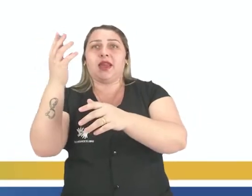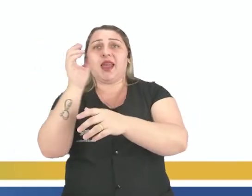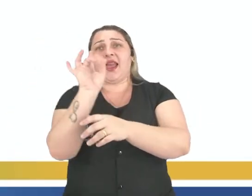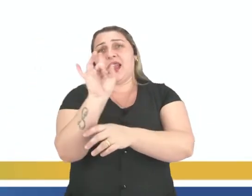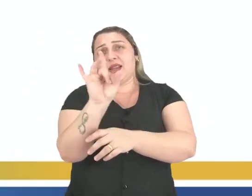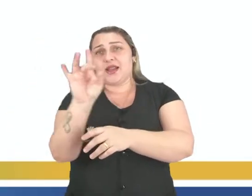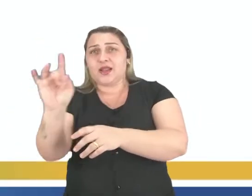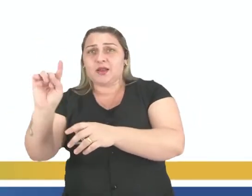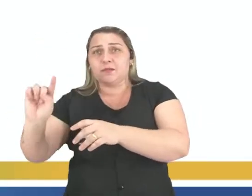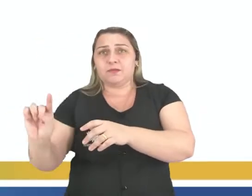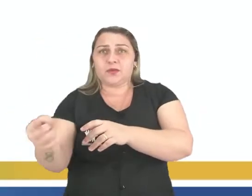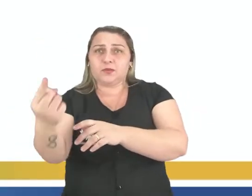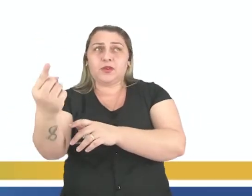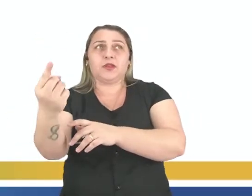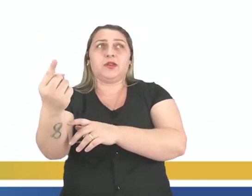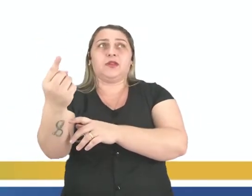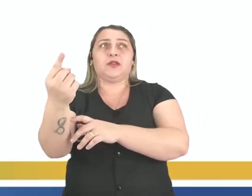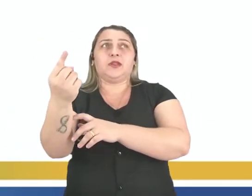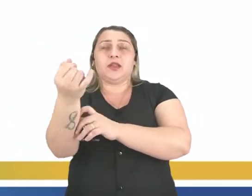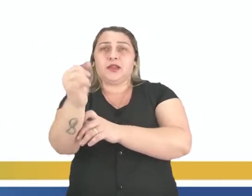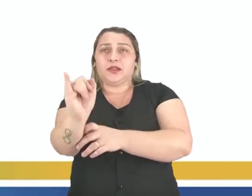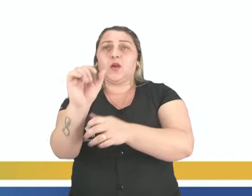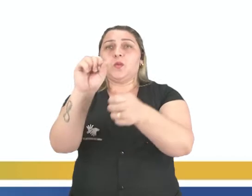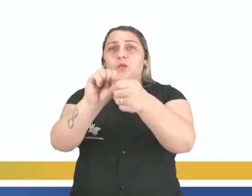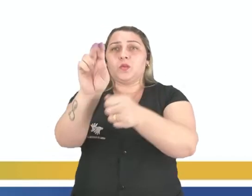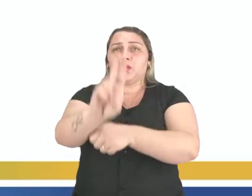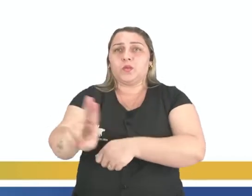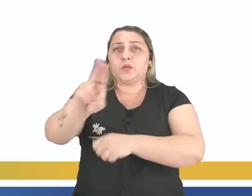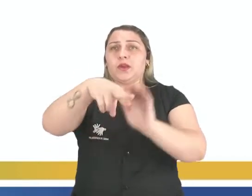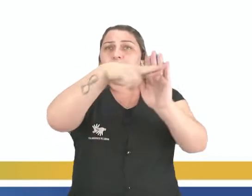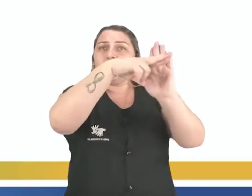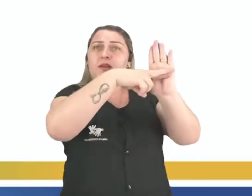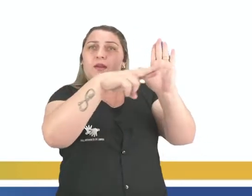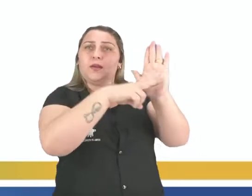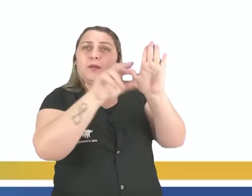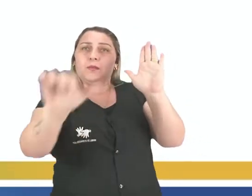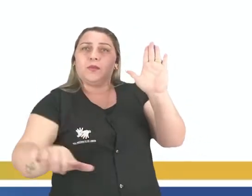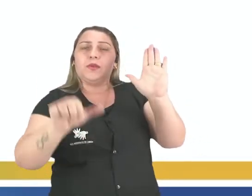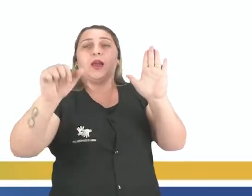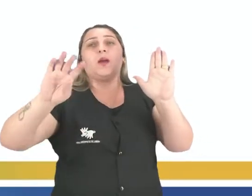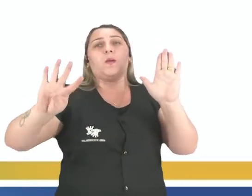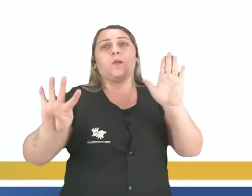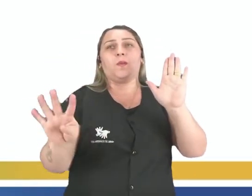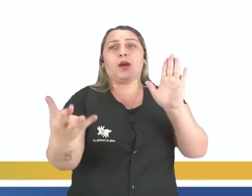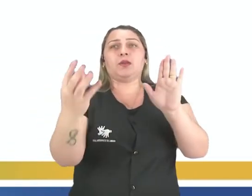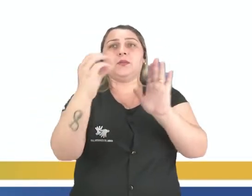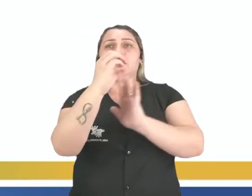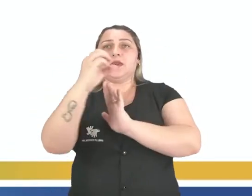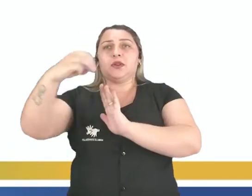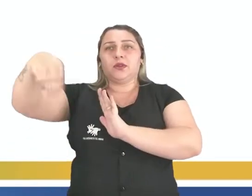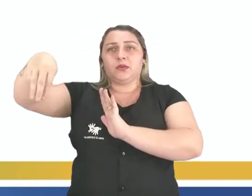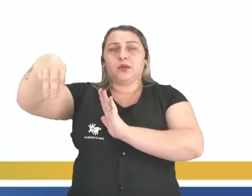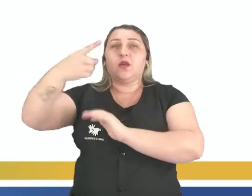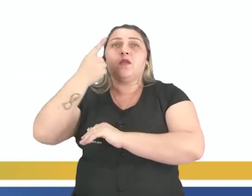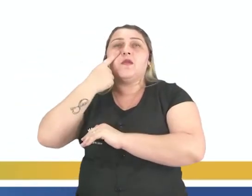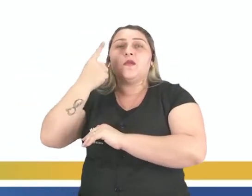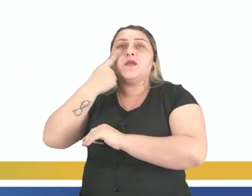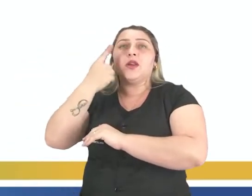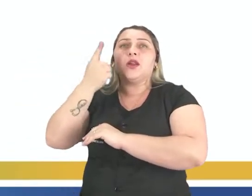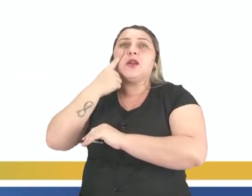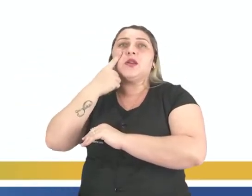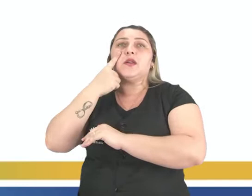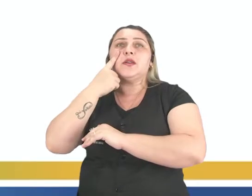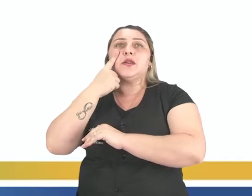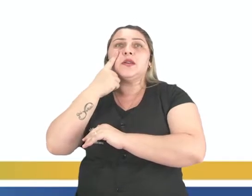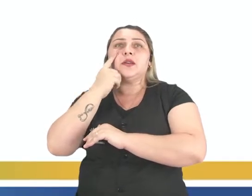temos 1000 milímetros. Então, se eu fosse usar esse esquema para converter 4 quilômetros para centímetro, observe, você vai